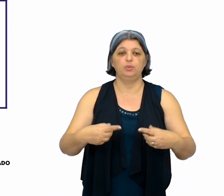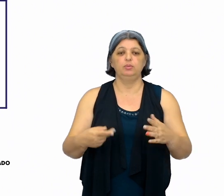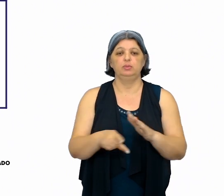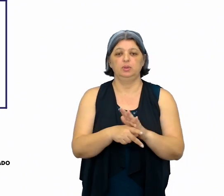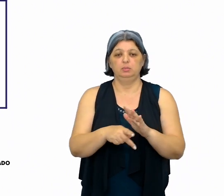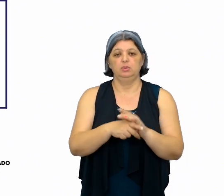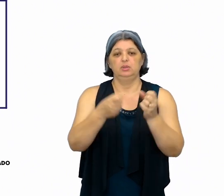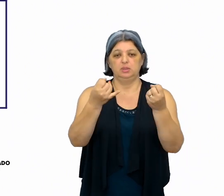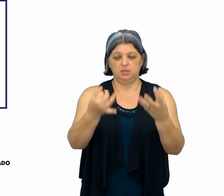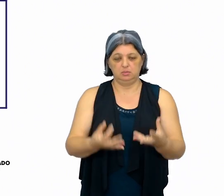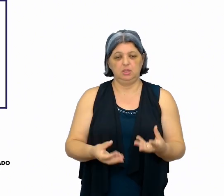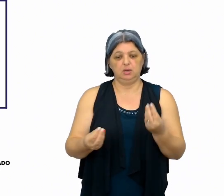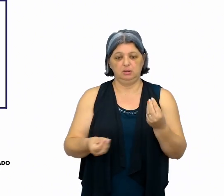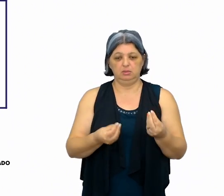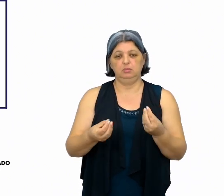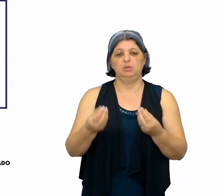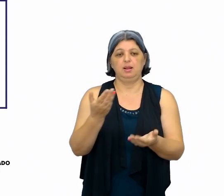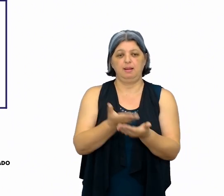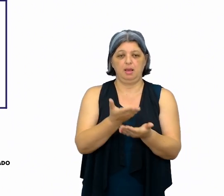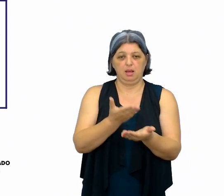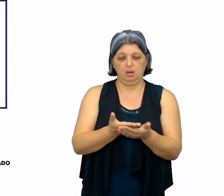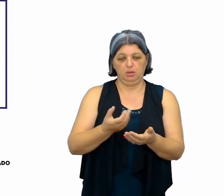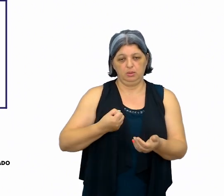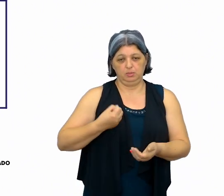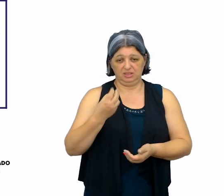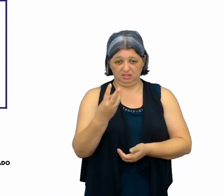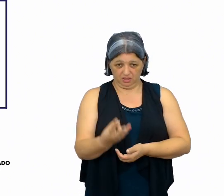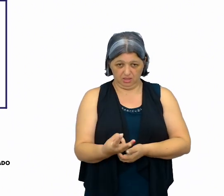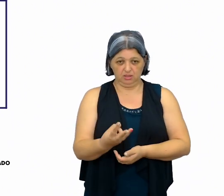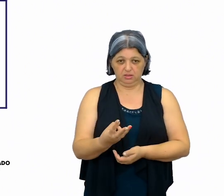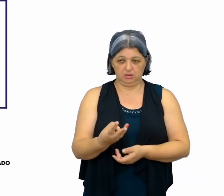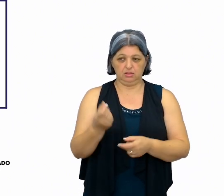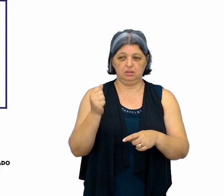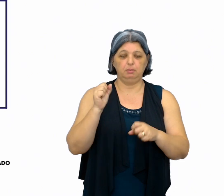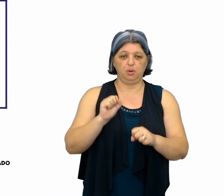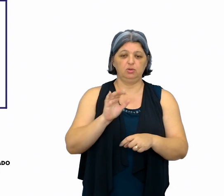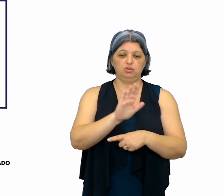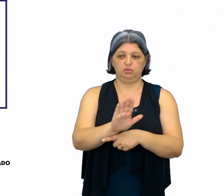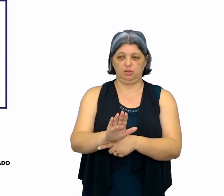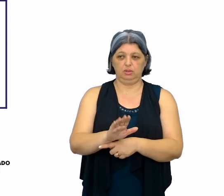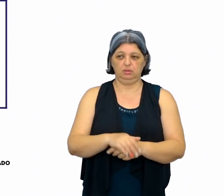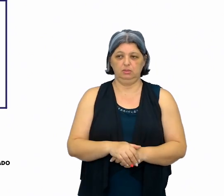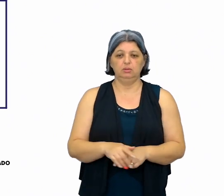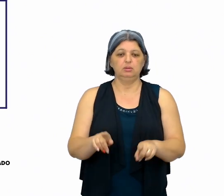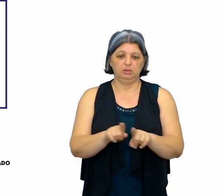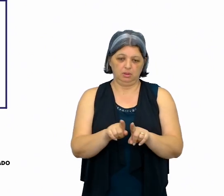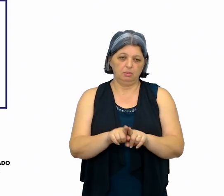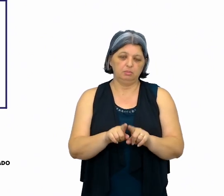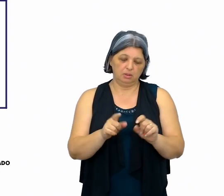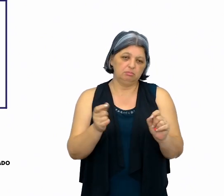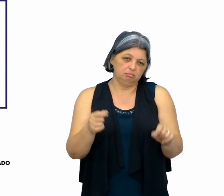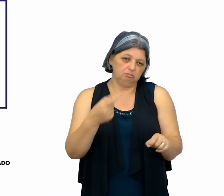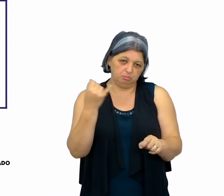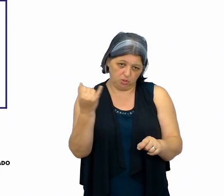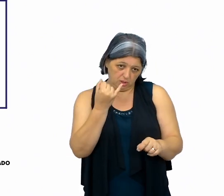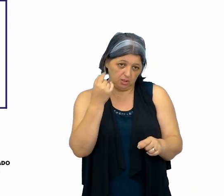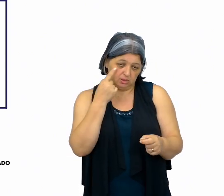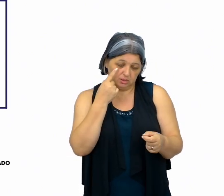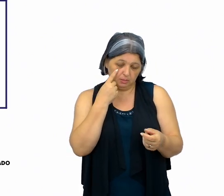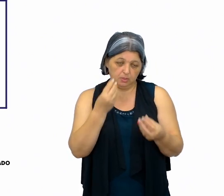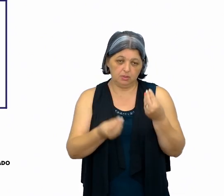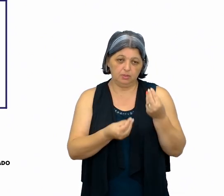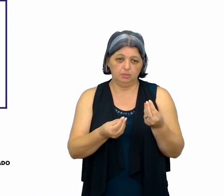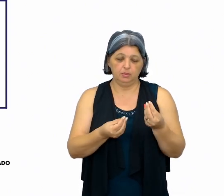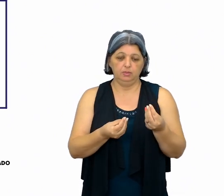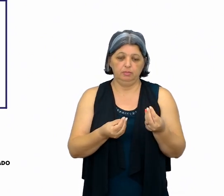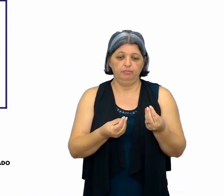reportagem sobre o jogo na aula 3 pode ajudar. Vale a pena conferir, tá? Porque ali fica evidente